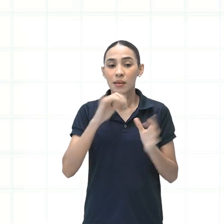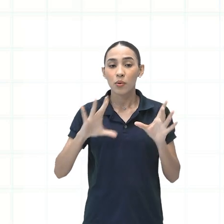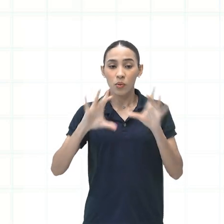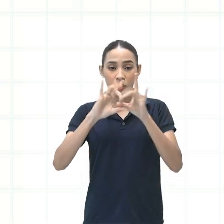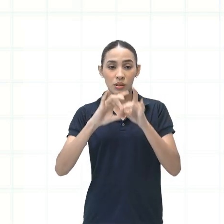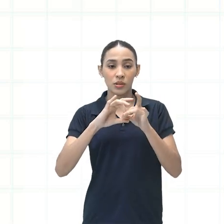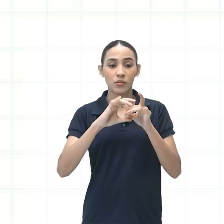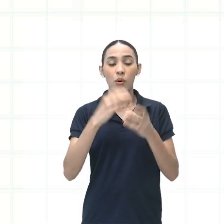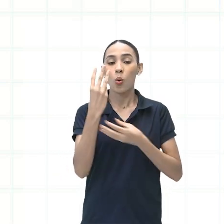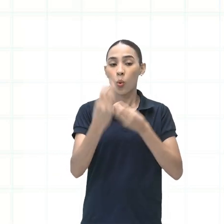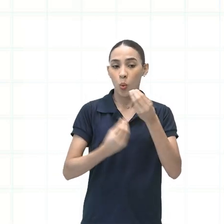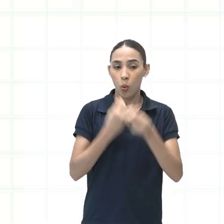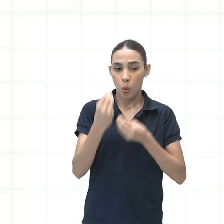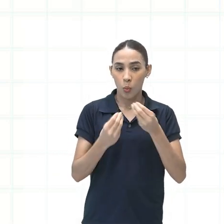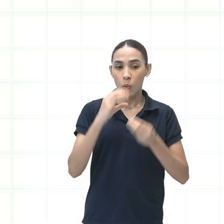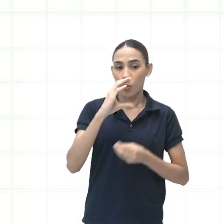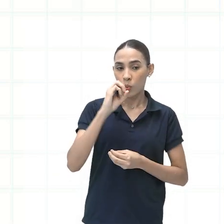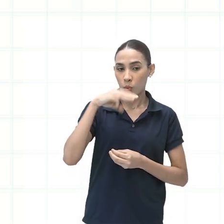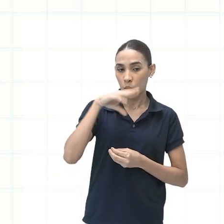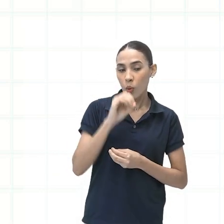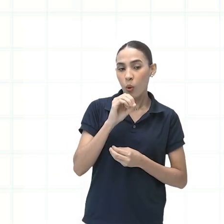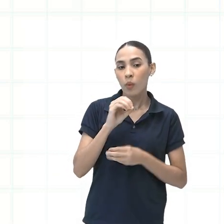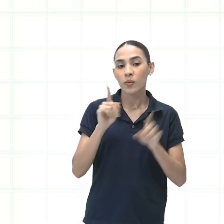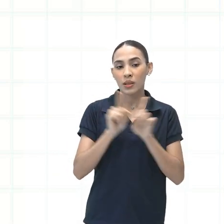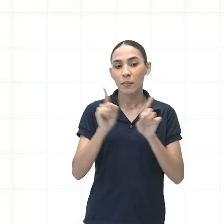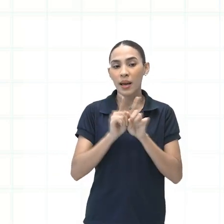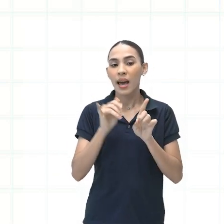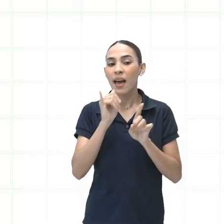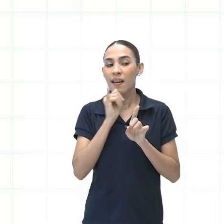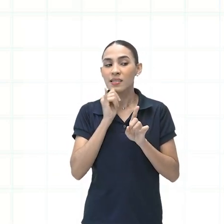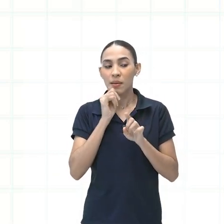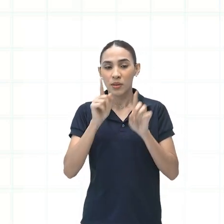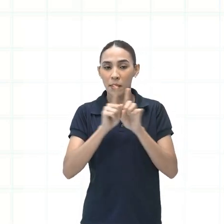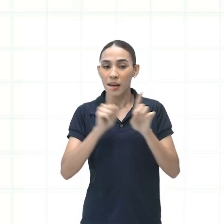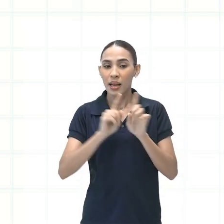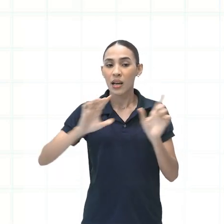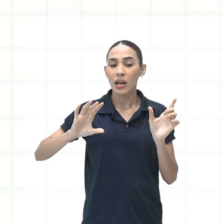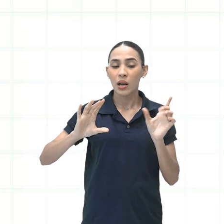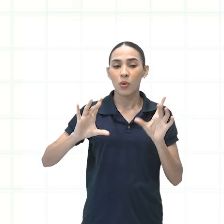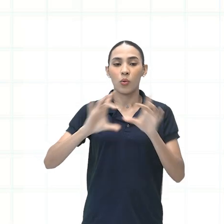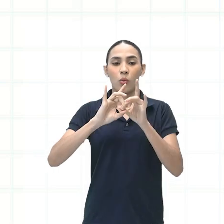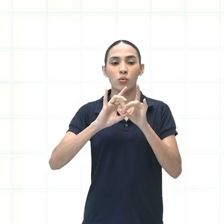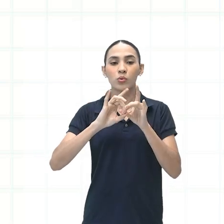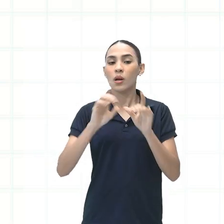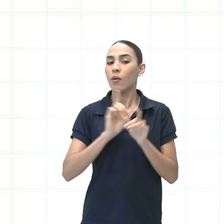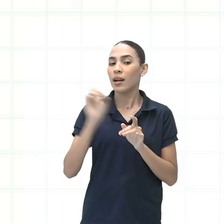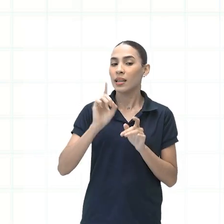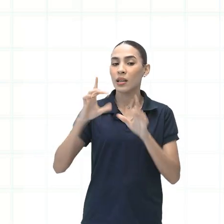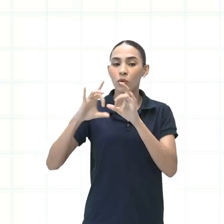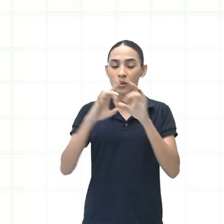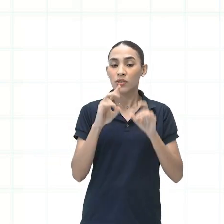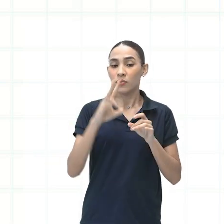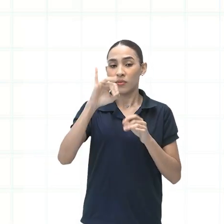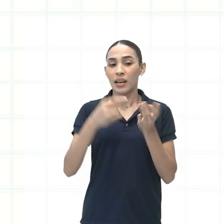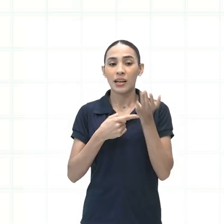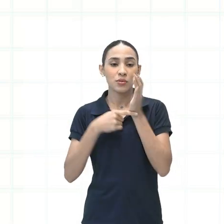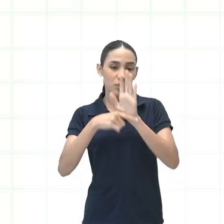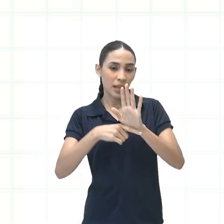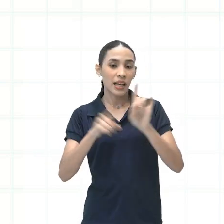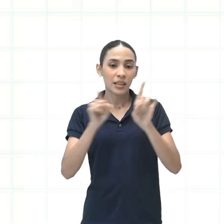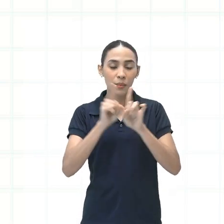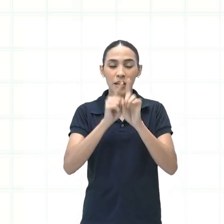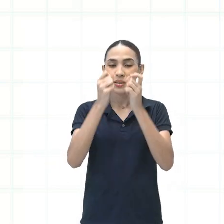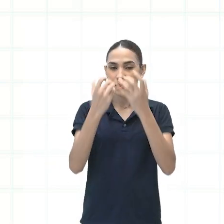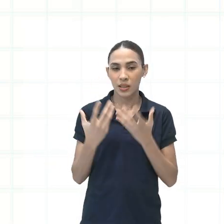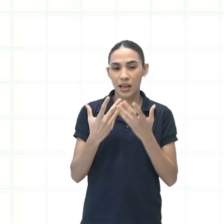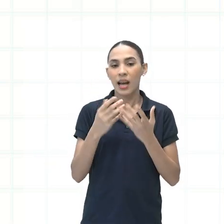conectivo, como, nessa situação, essa conjunção aqui, neste contexto, vai me ajudar a